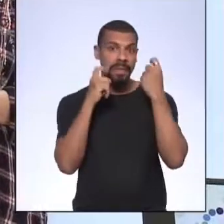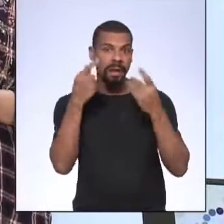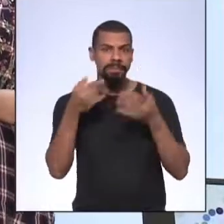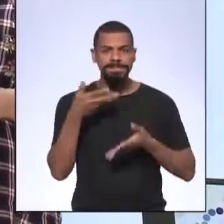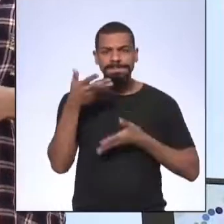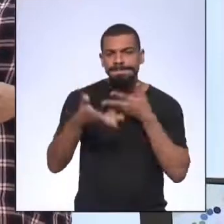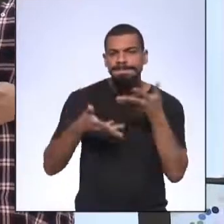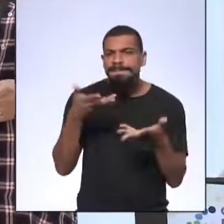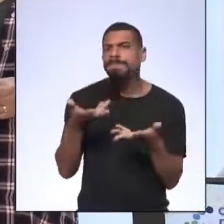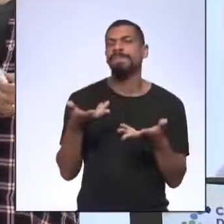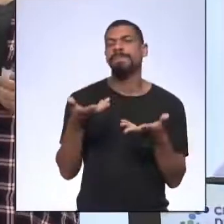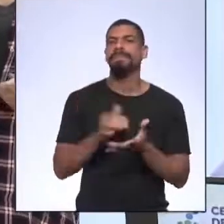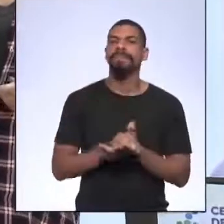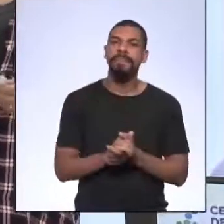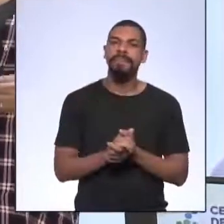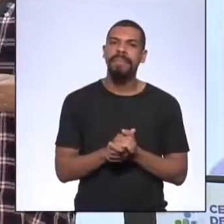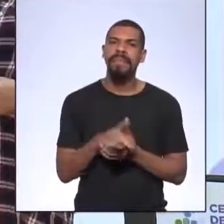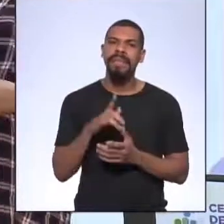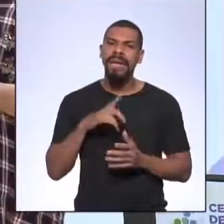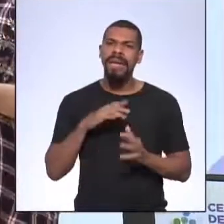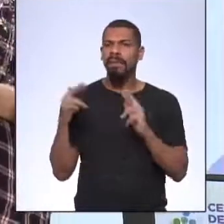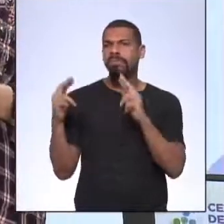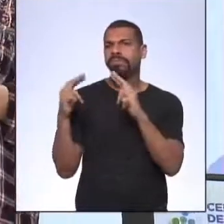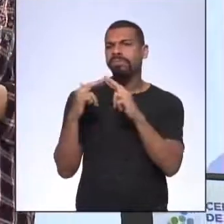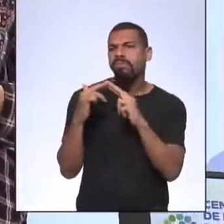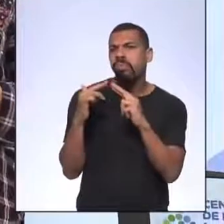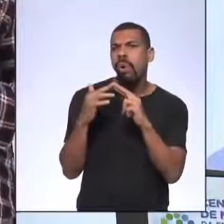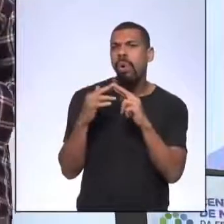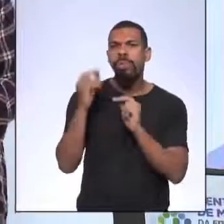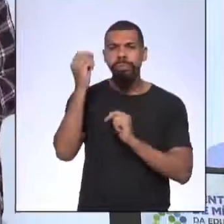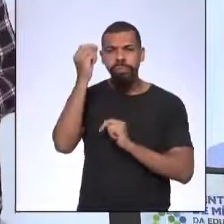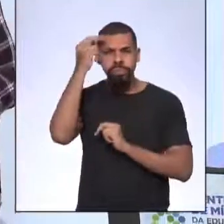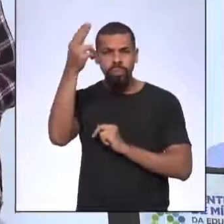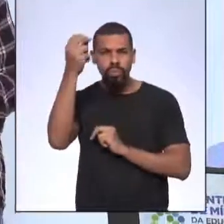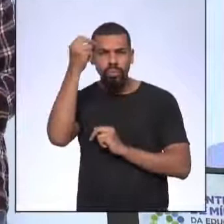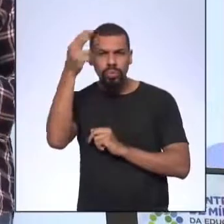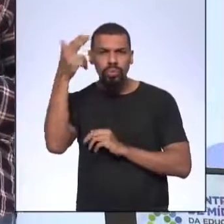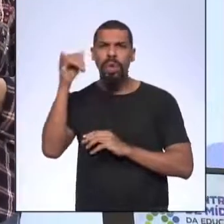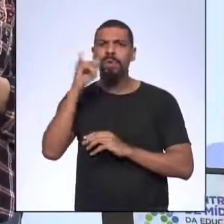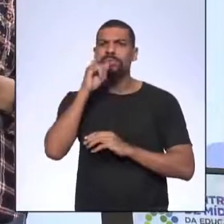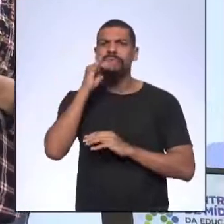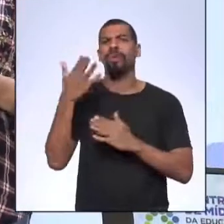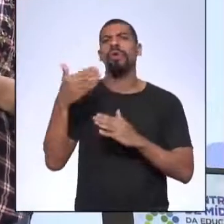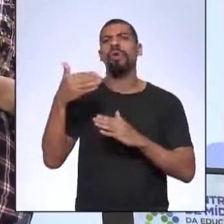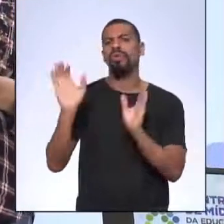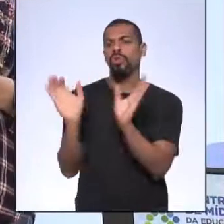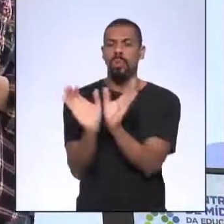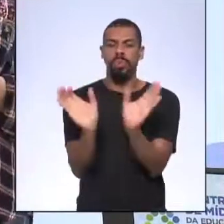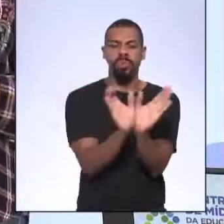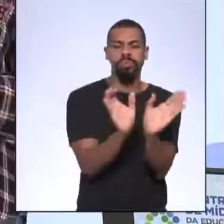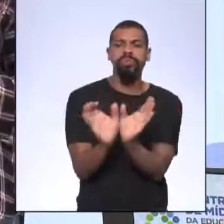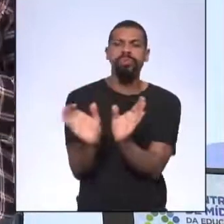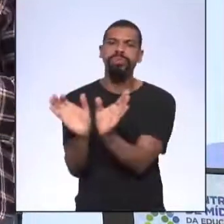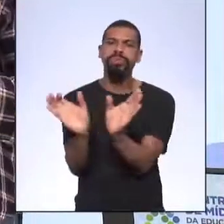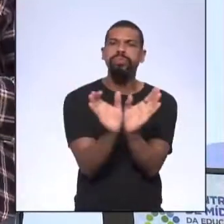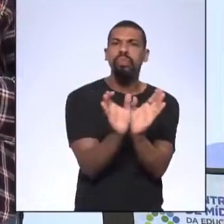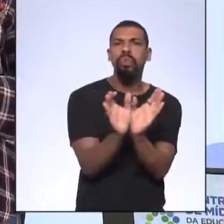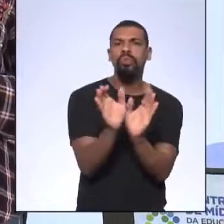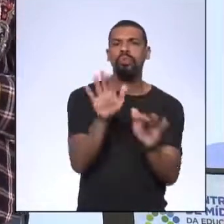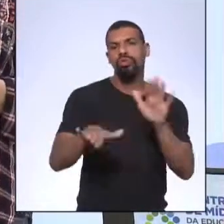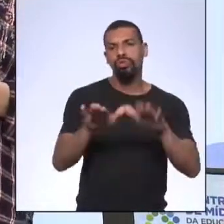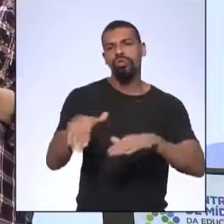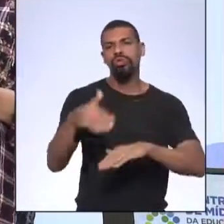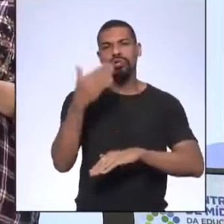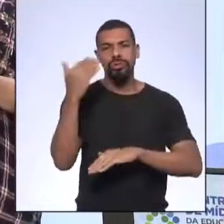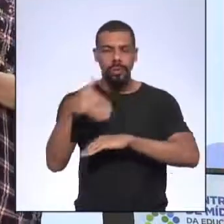o irmã ele tem uma ligação muito forte com a cultura Street ou com as culturas né de rua que a